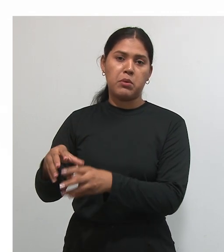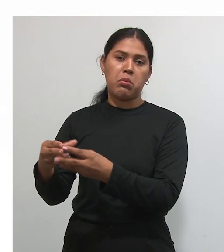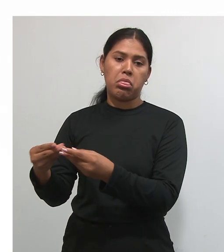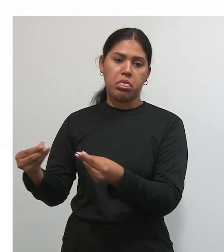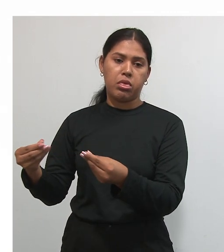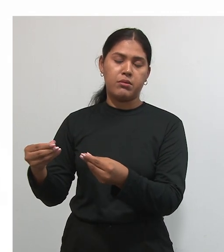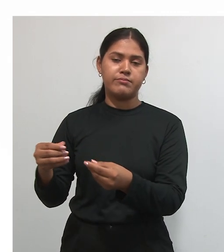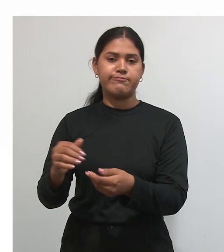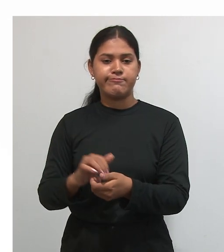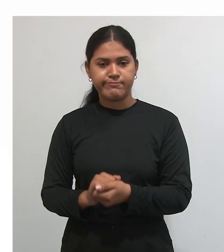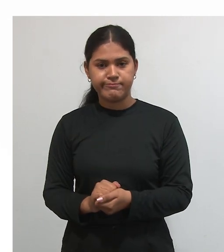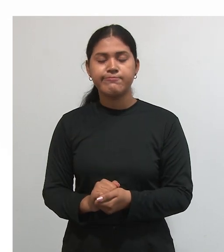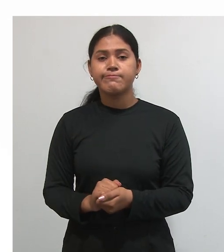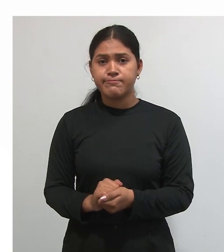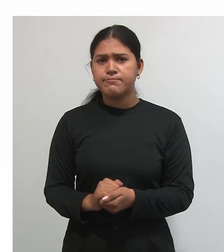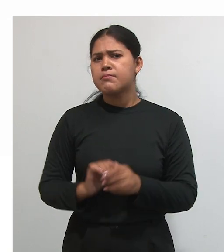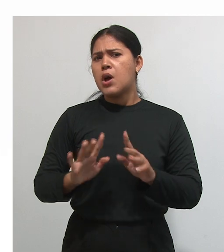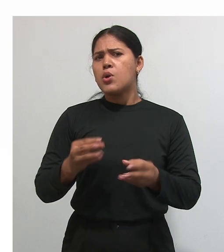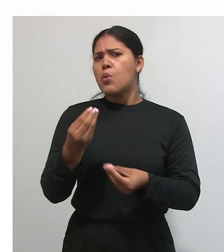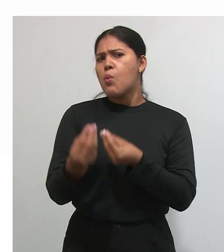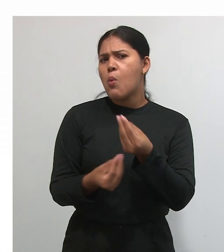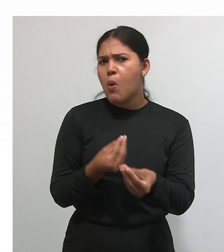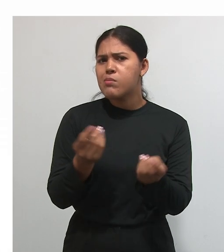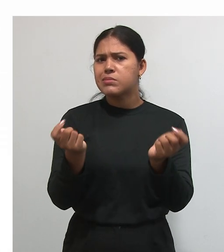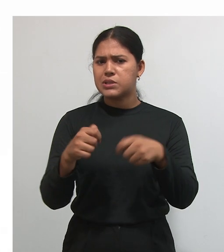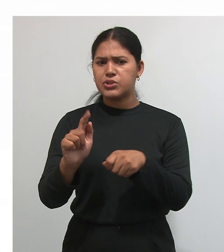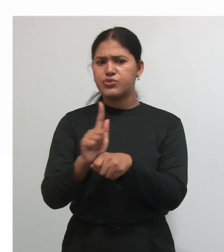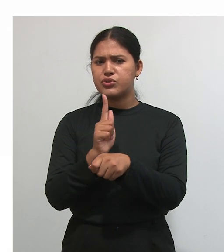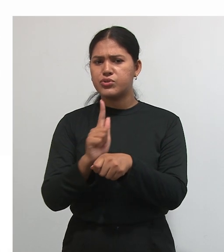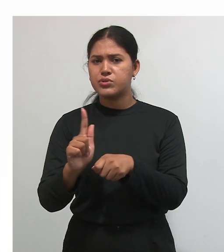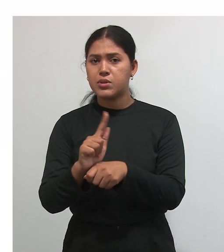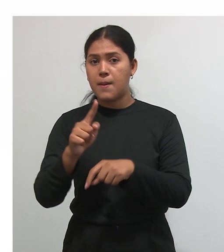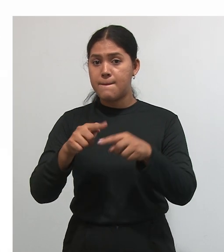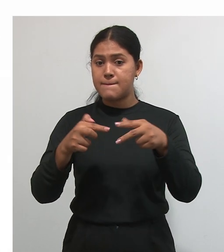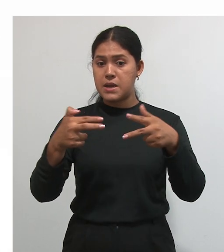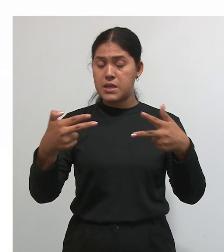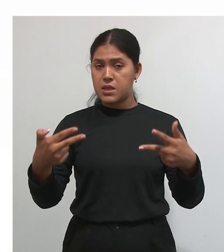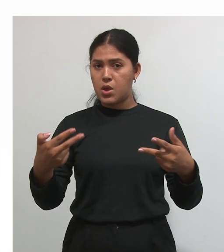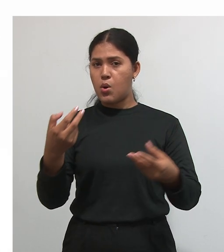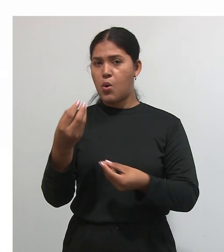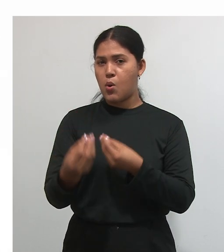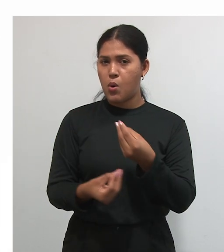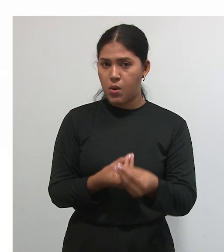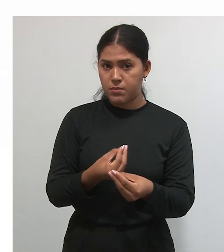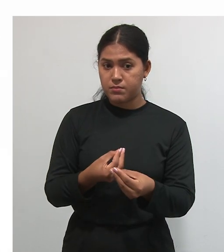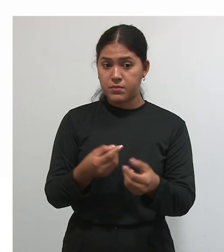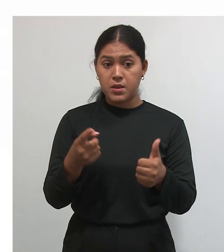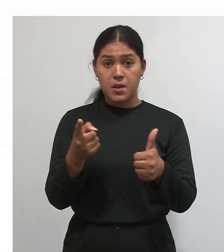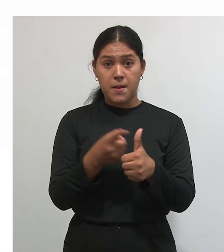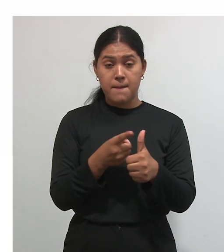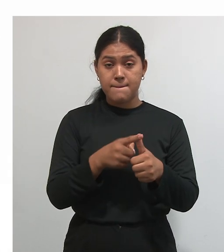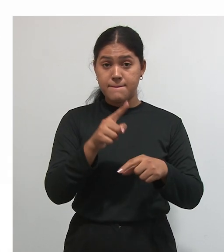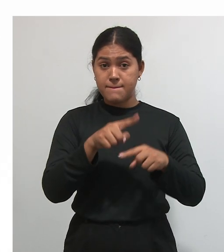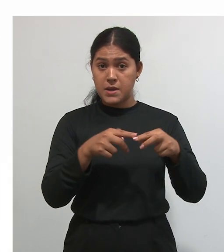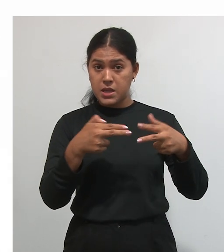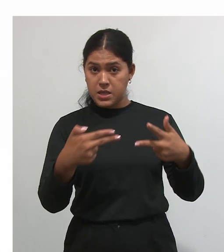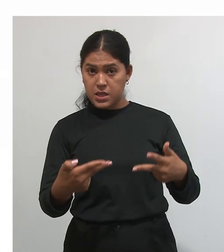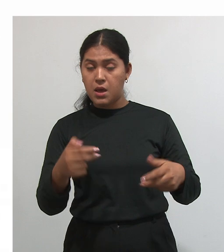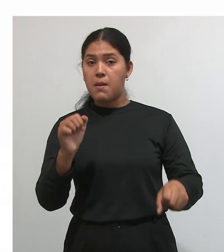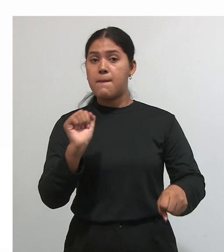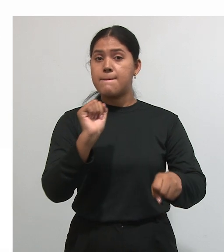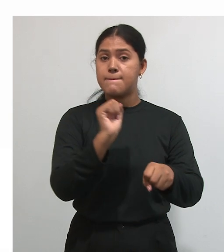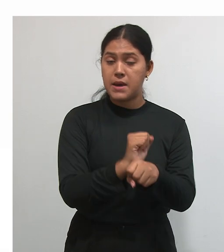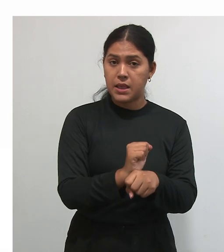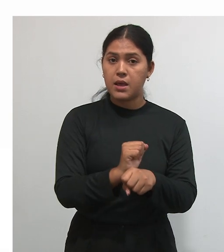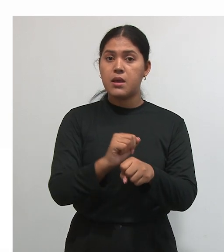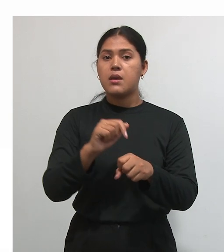obsoletismo. Bom, então, como que seria feita essa gestão dos bens inservíveis? Então, os bens móveis